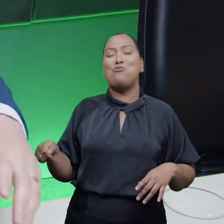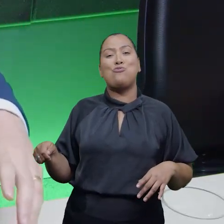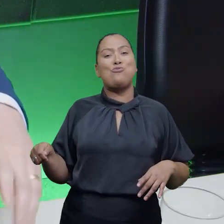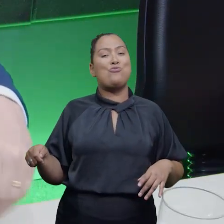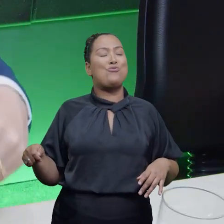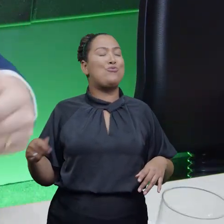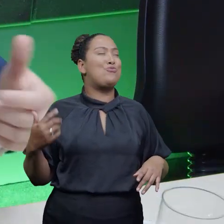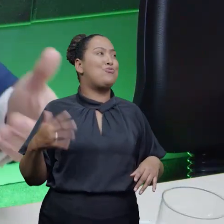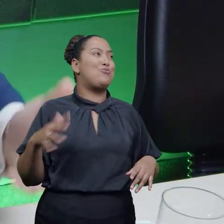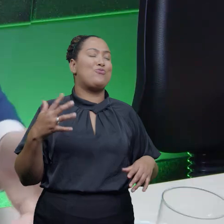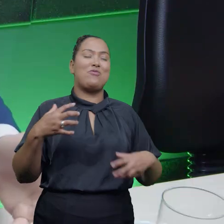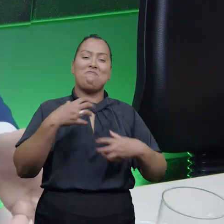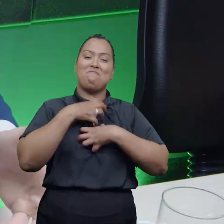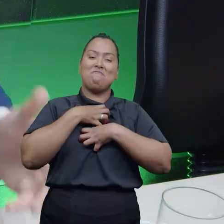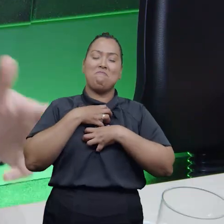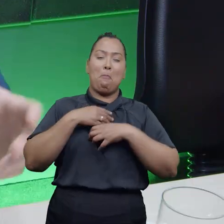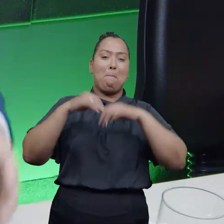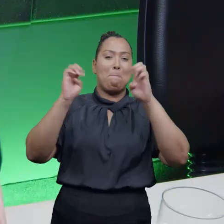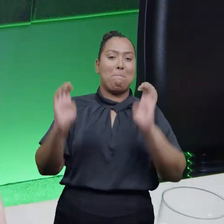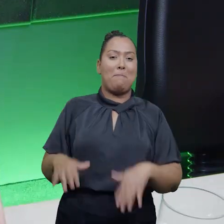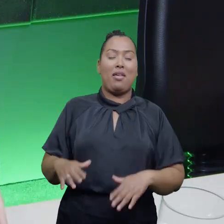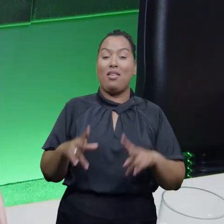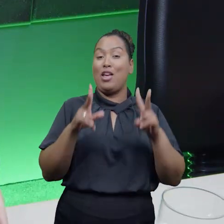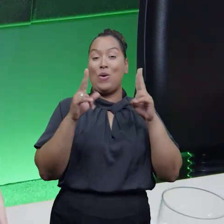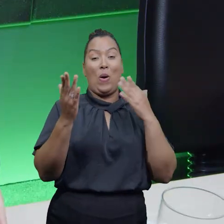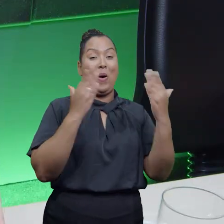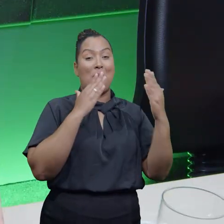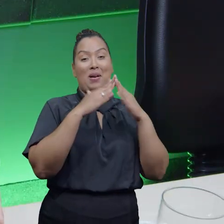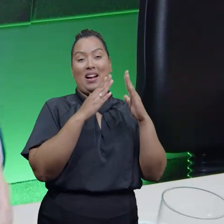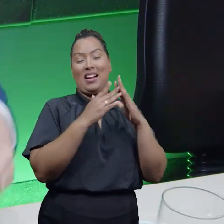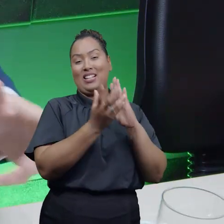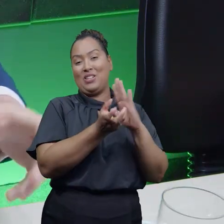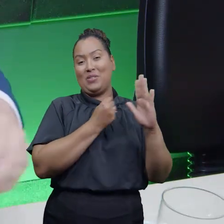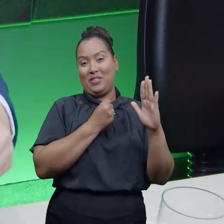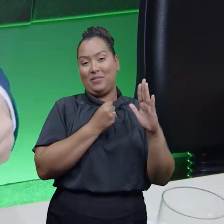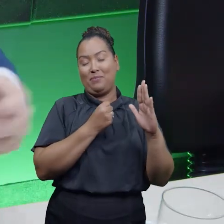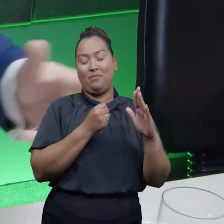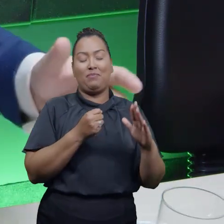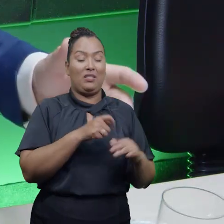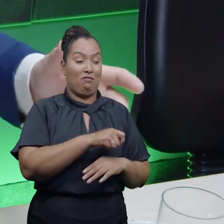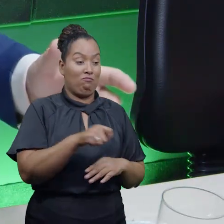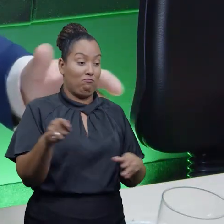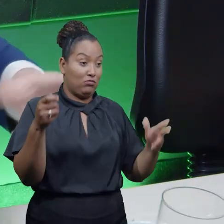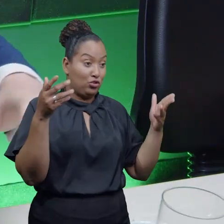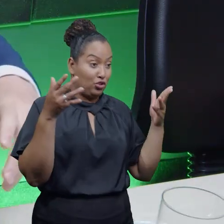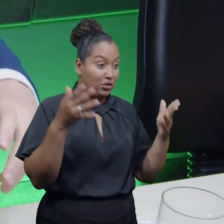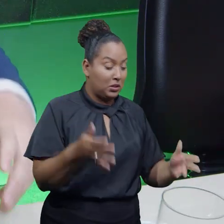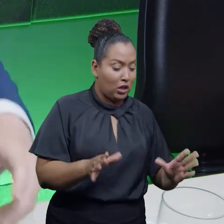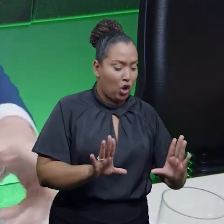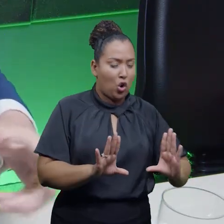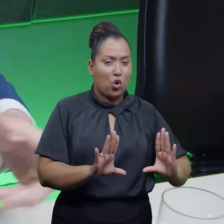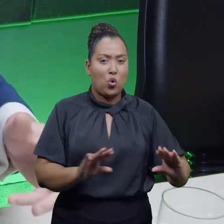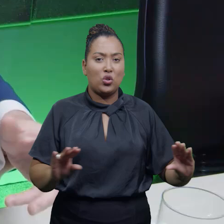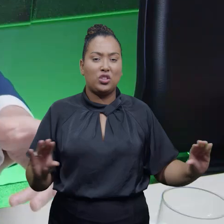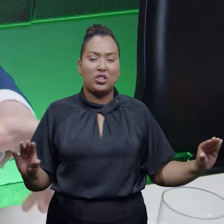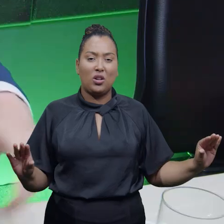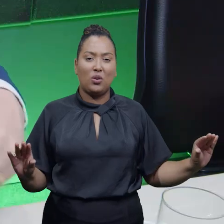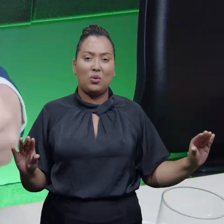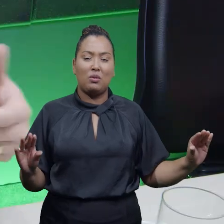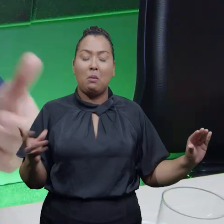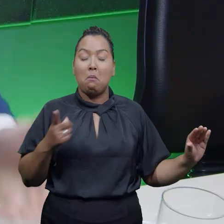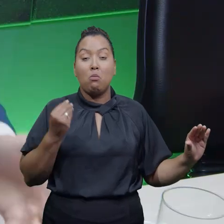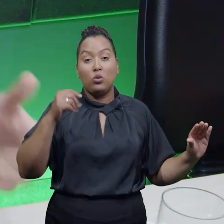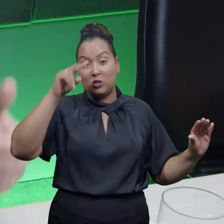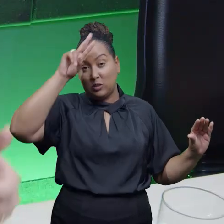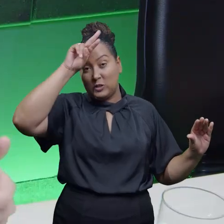banho, aquilo faz toda a diferença. Nas casas de acolhida, a mesma coisa. Chega lá, encontramos colchões que